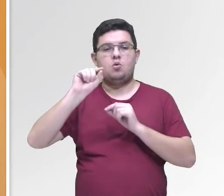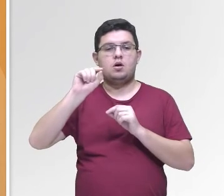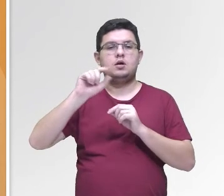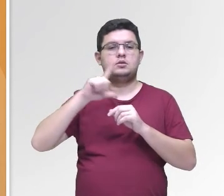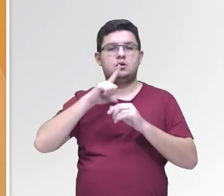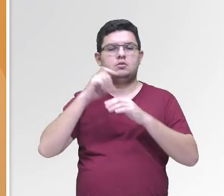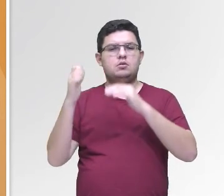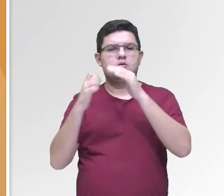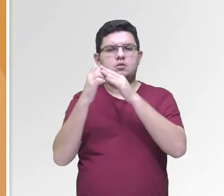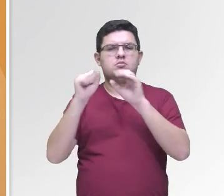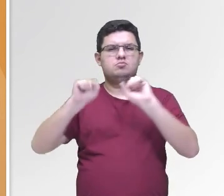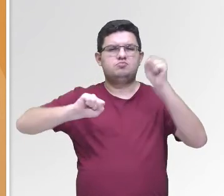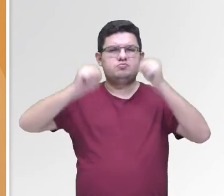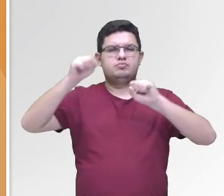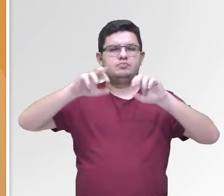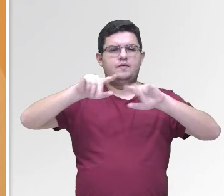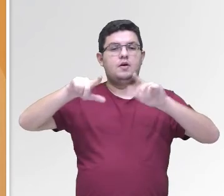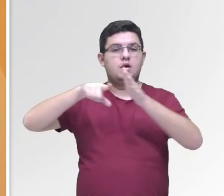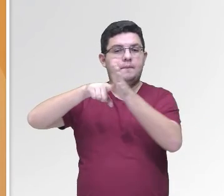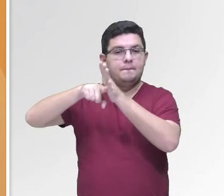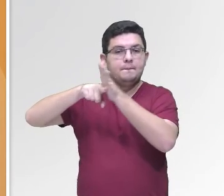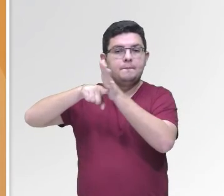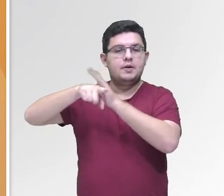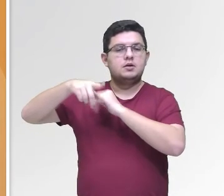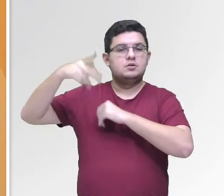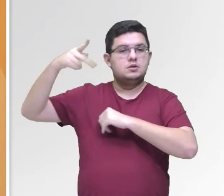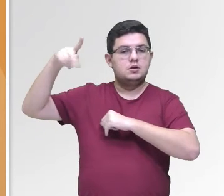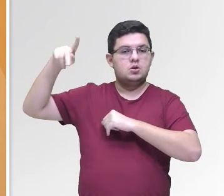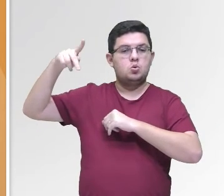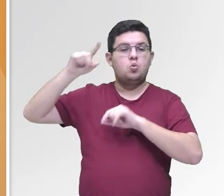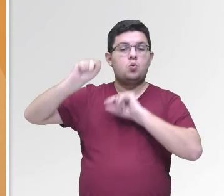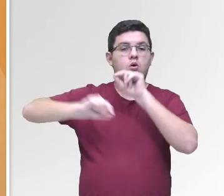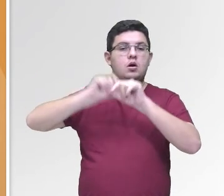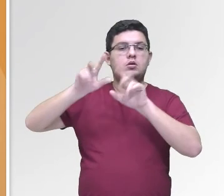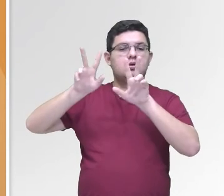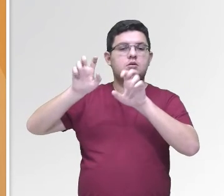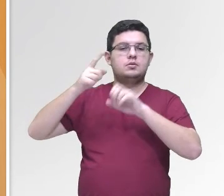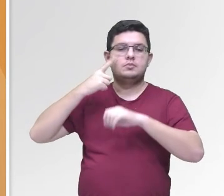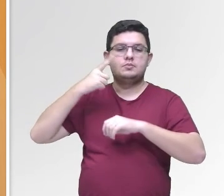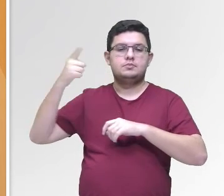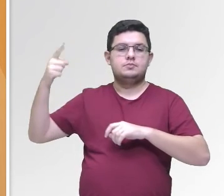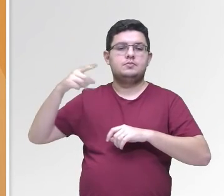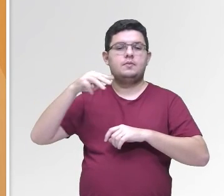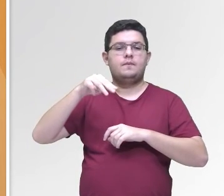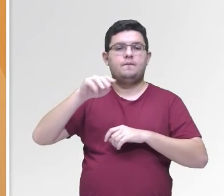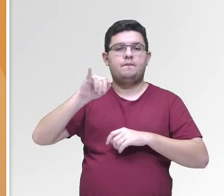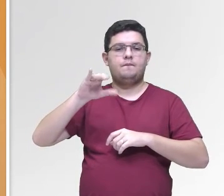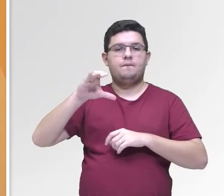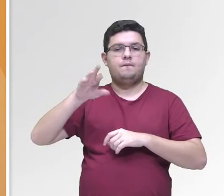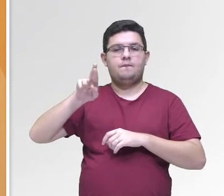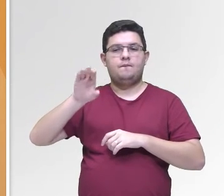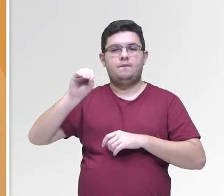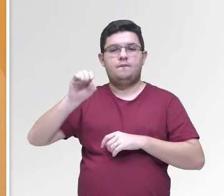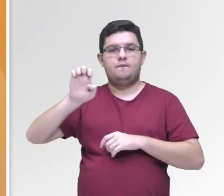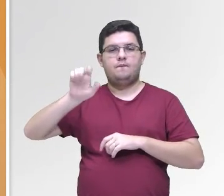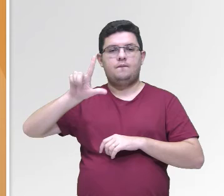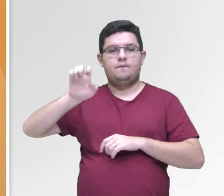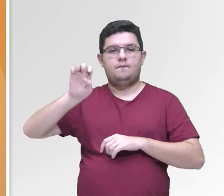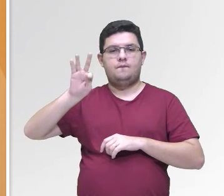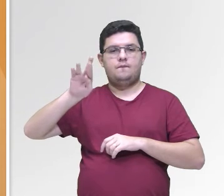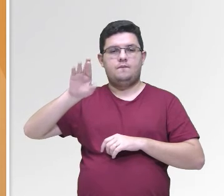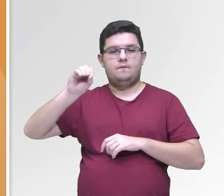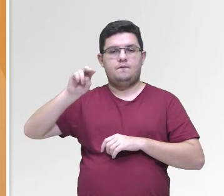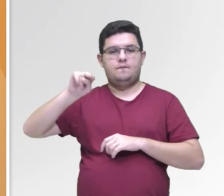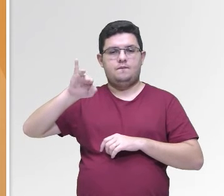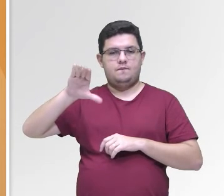grandes áreas de pesquisas, tá? Sobre a microeletrônica, certo? Justamente